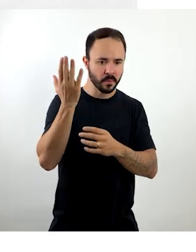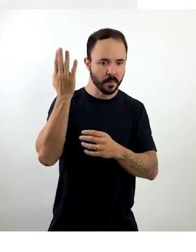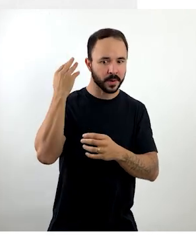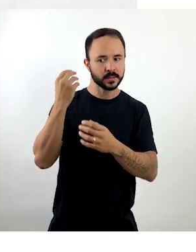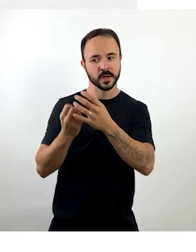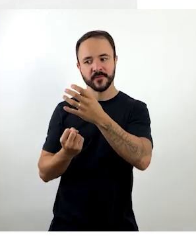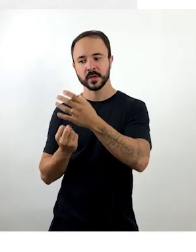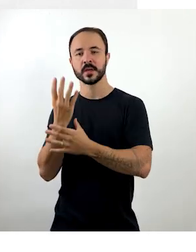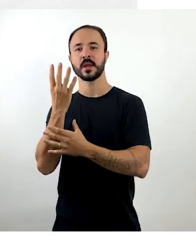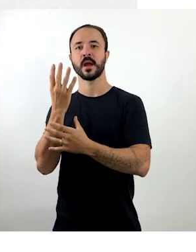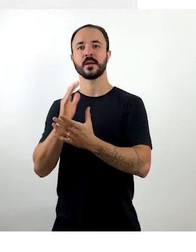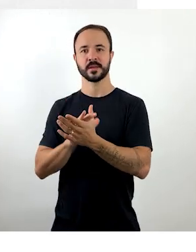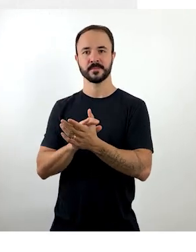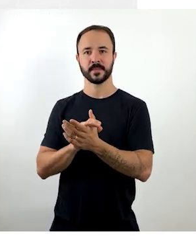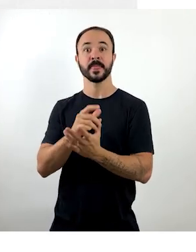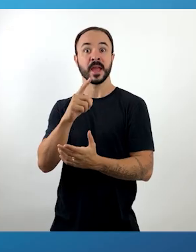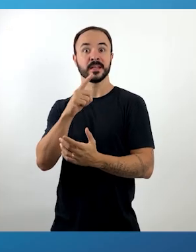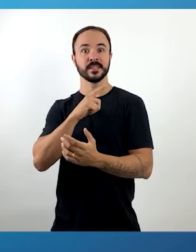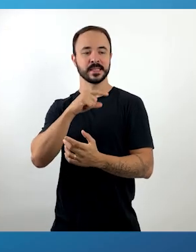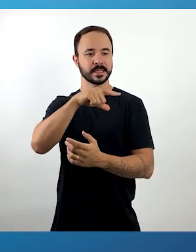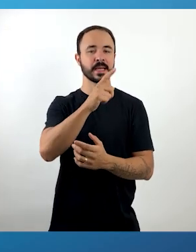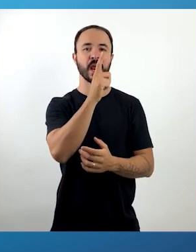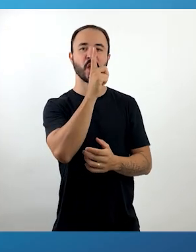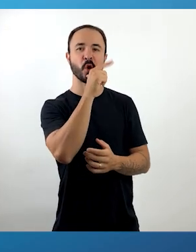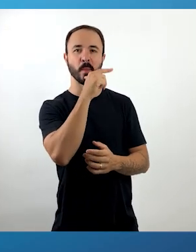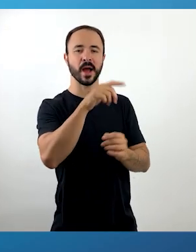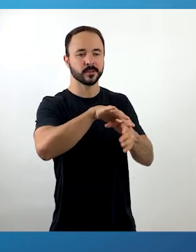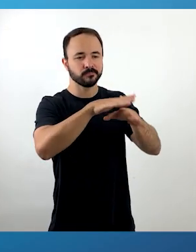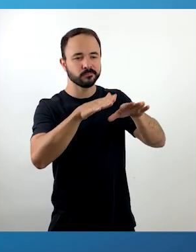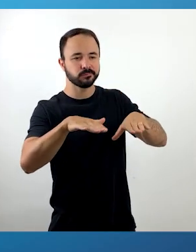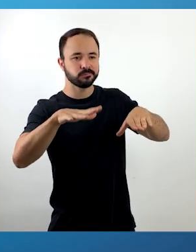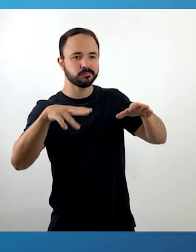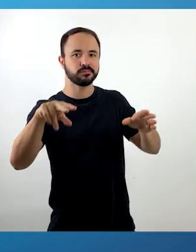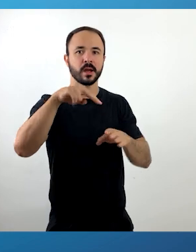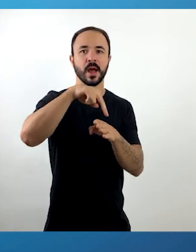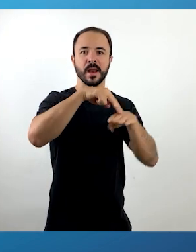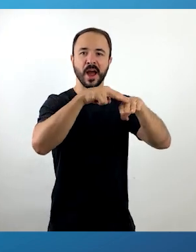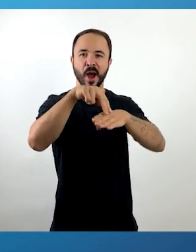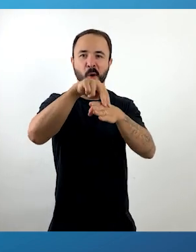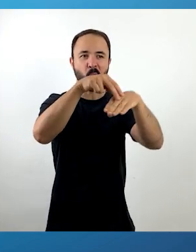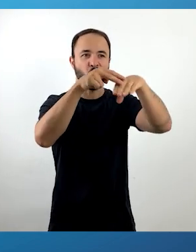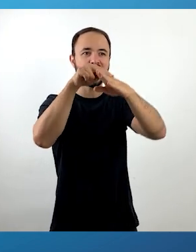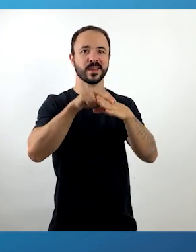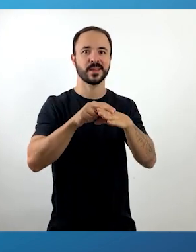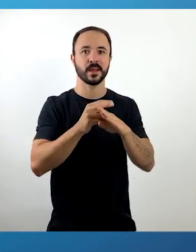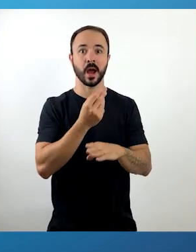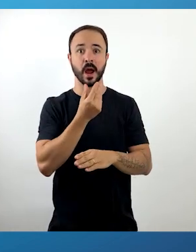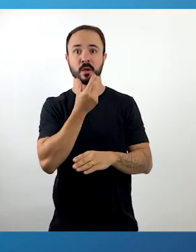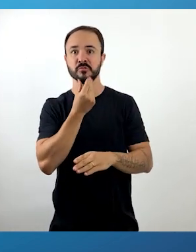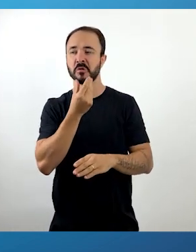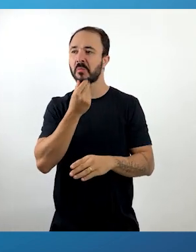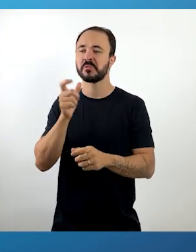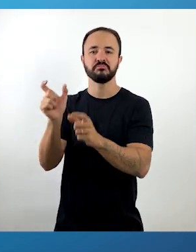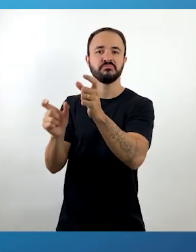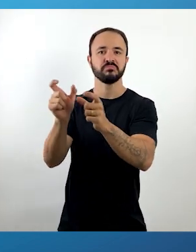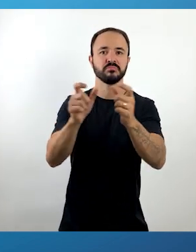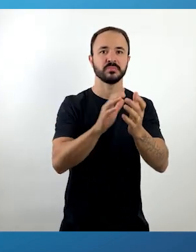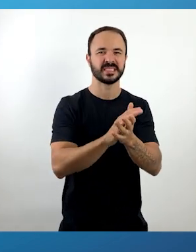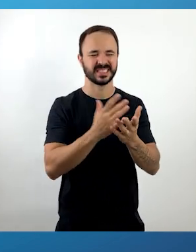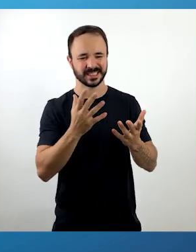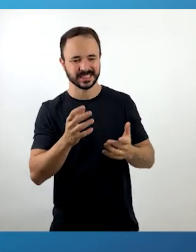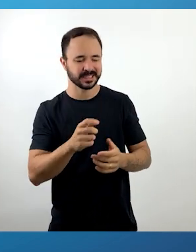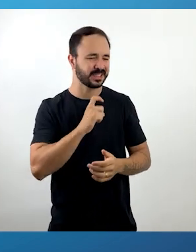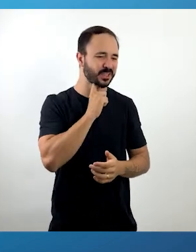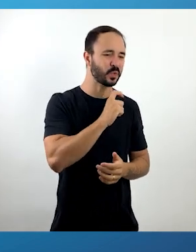ao momento de Mara baixa né poucas ondas Eles resolveram adaptar as rodas